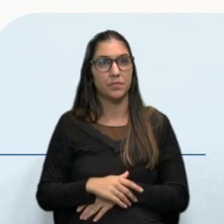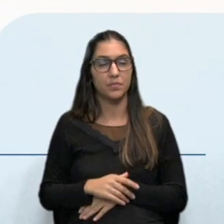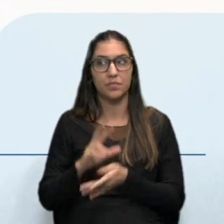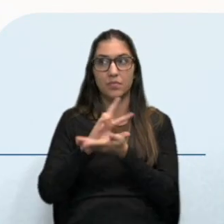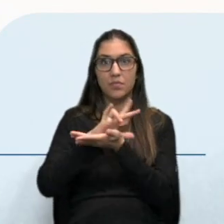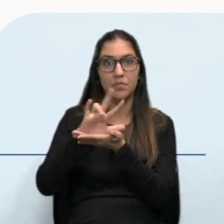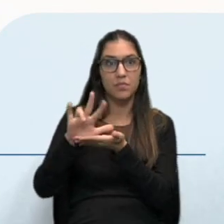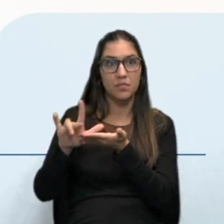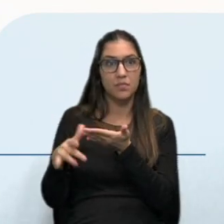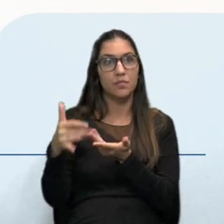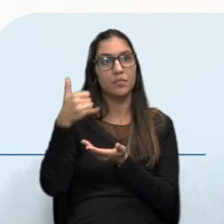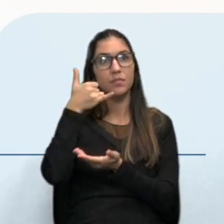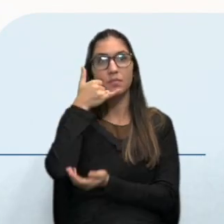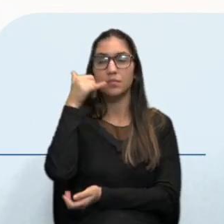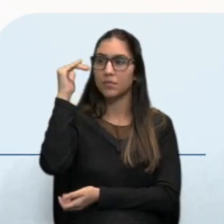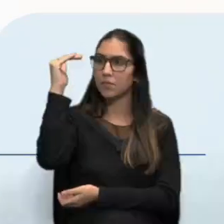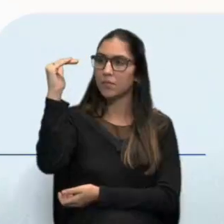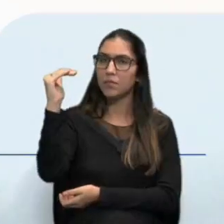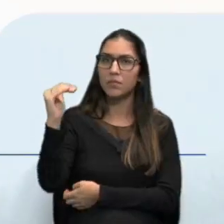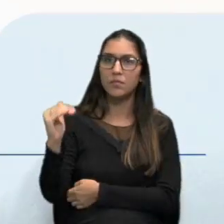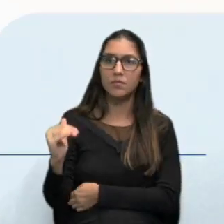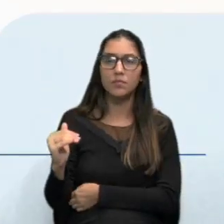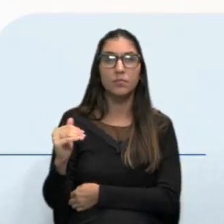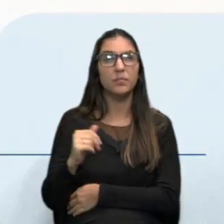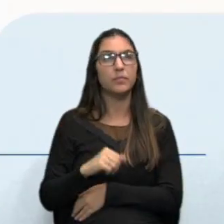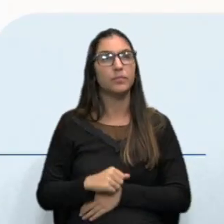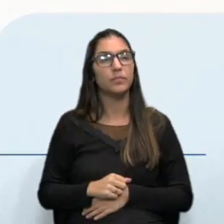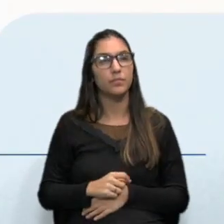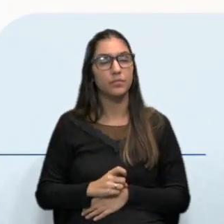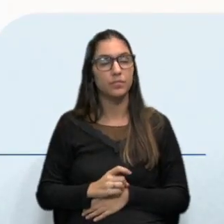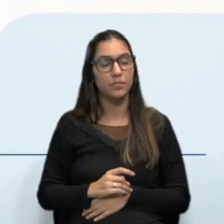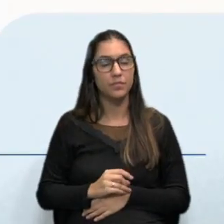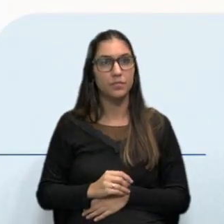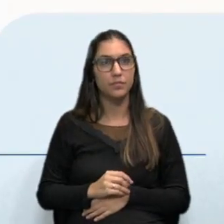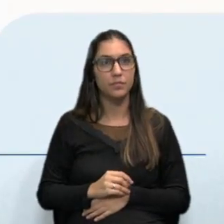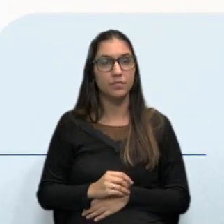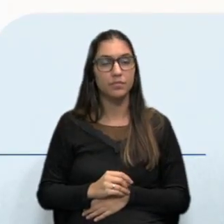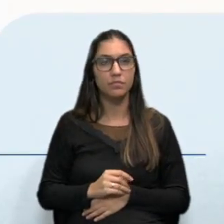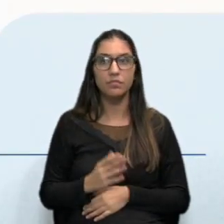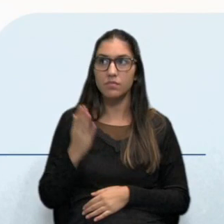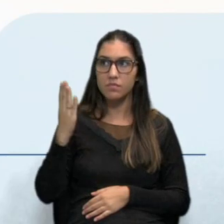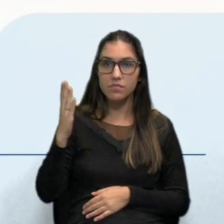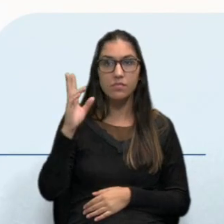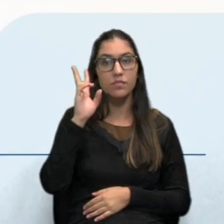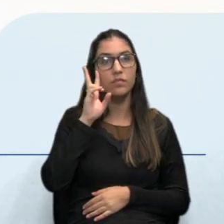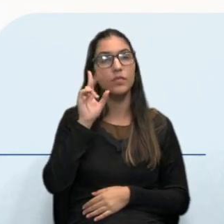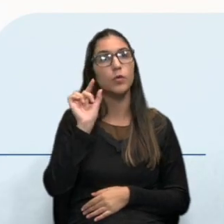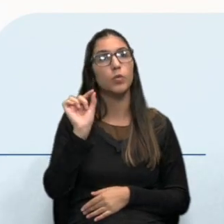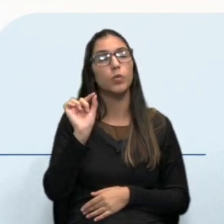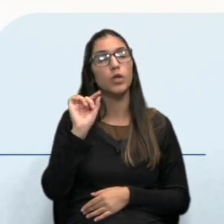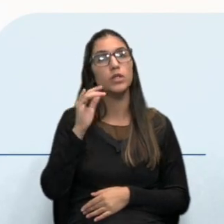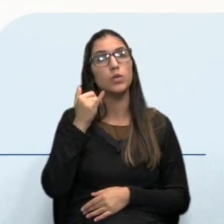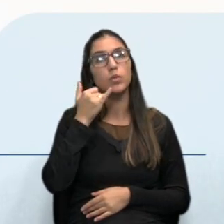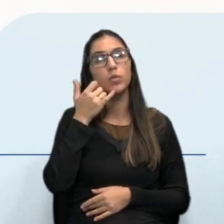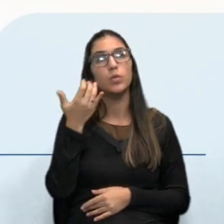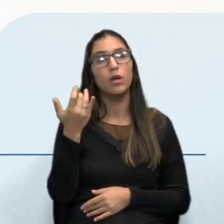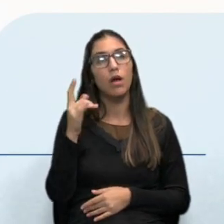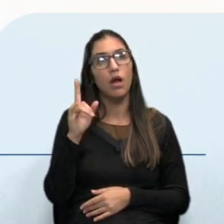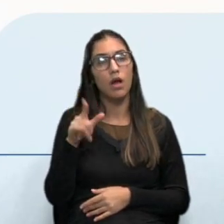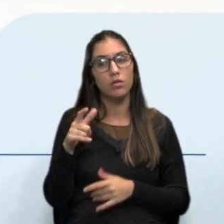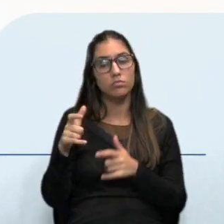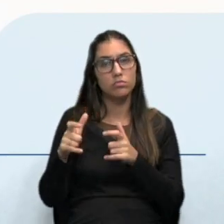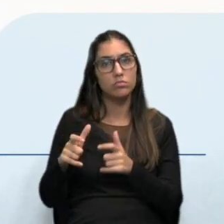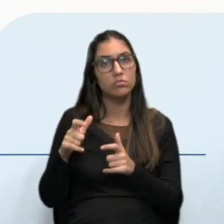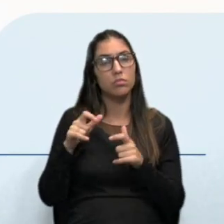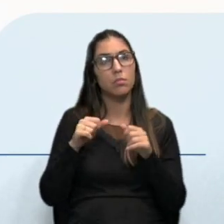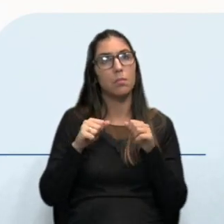vários celulares, olha aqui, vários celulares. E lembrando, o que é o celular então? É a estação